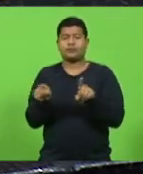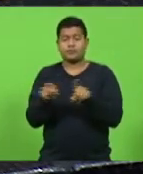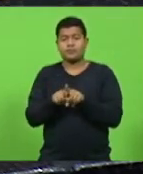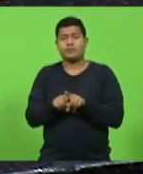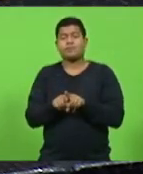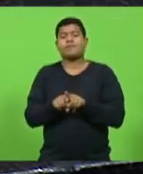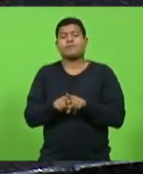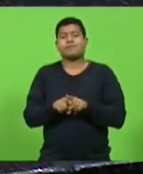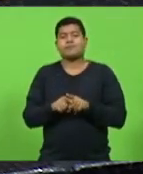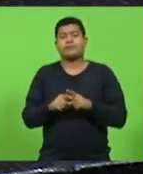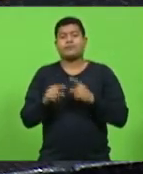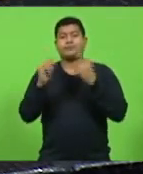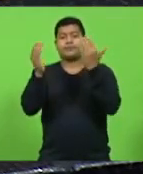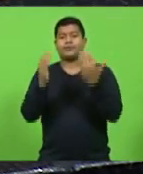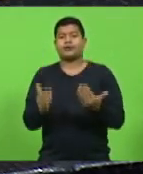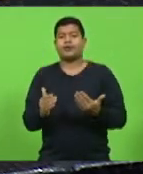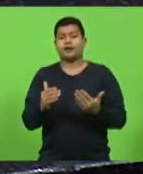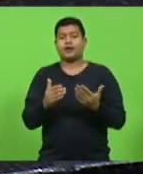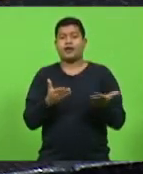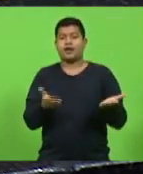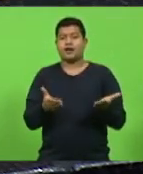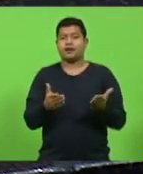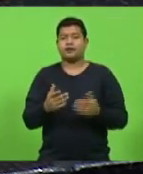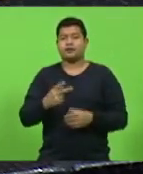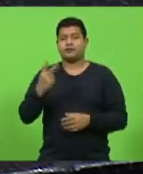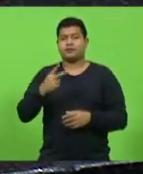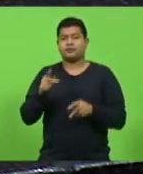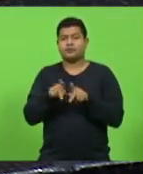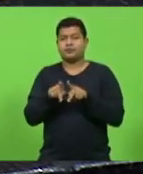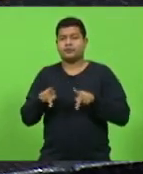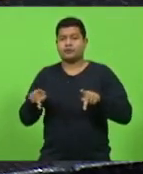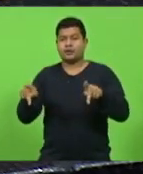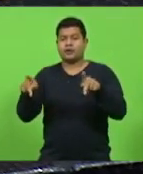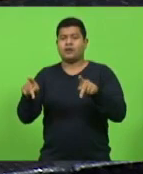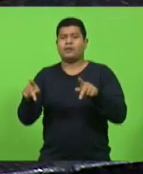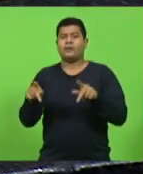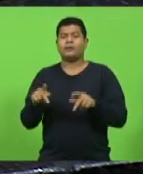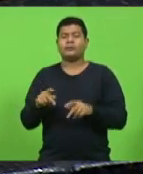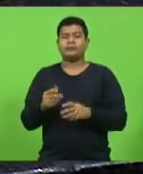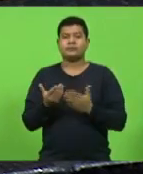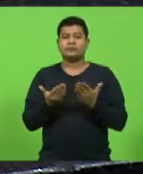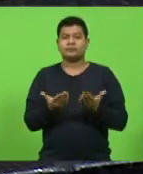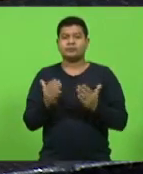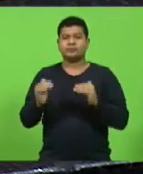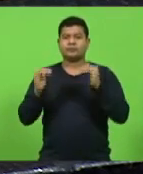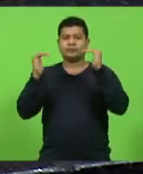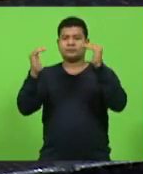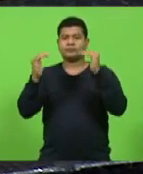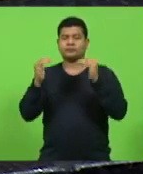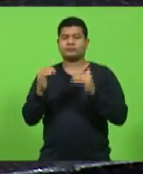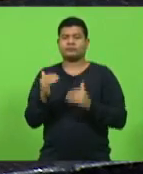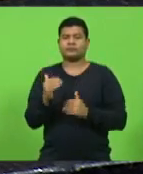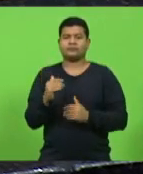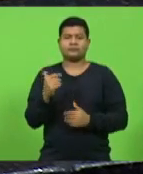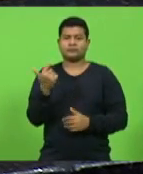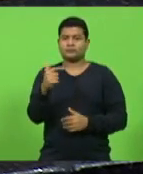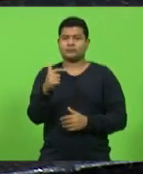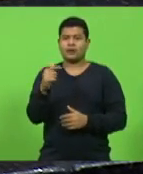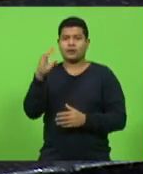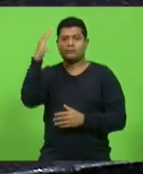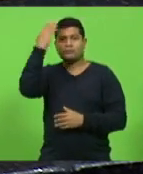pela subprocuradora da República, que assentou pela inexistência de elementos aptos a afirmar